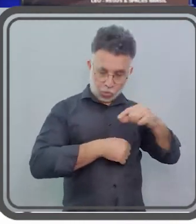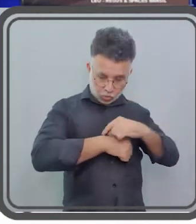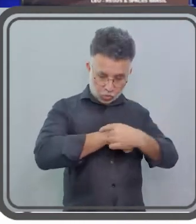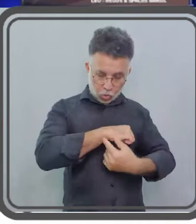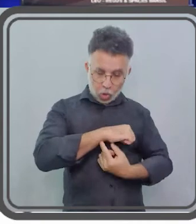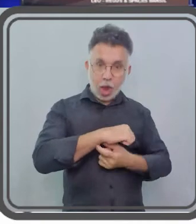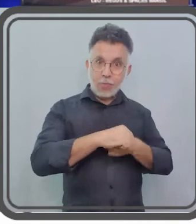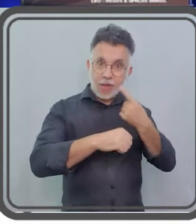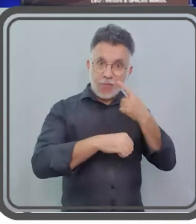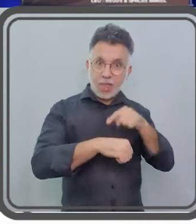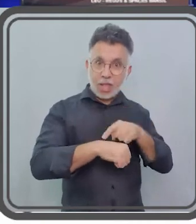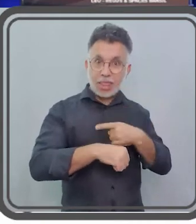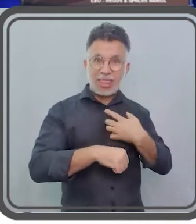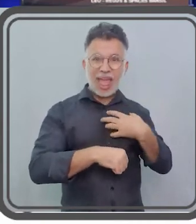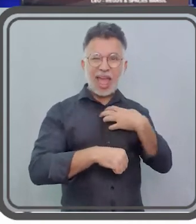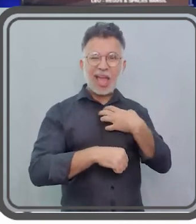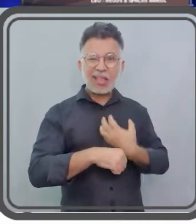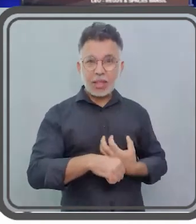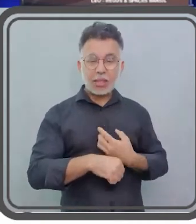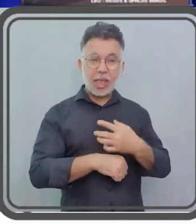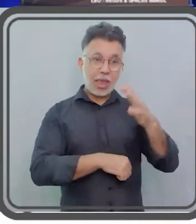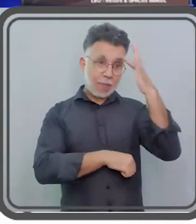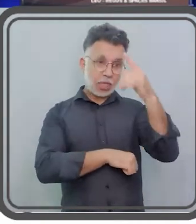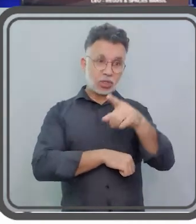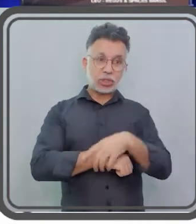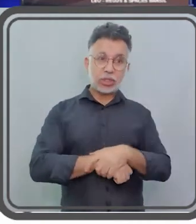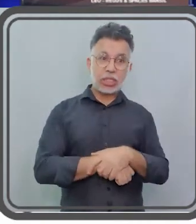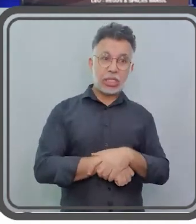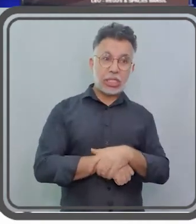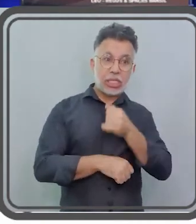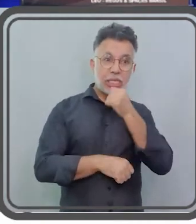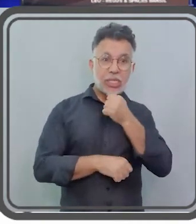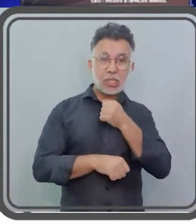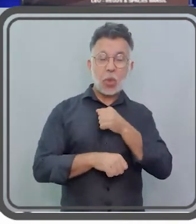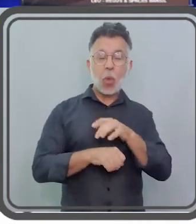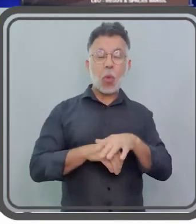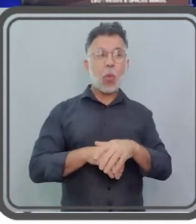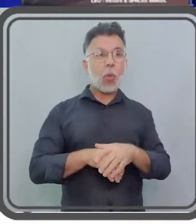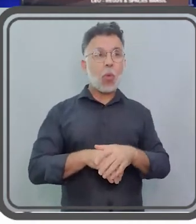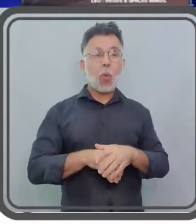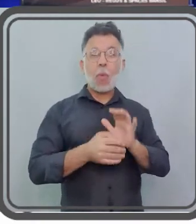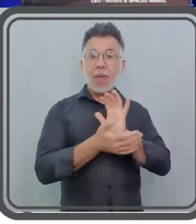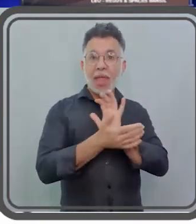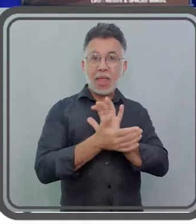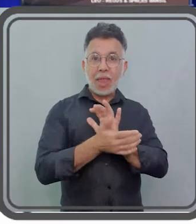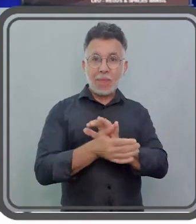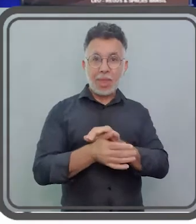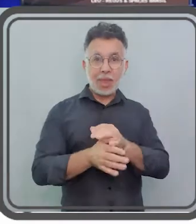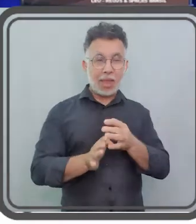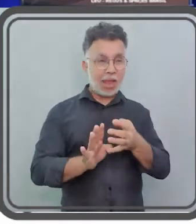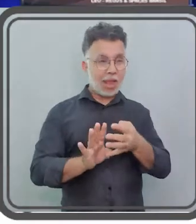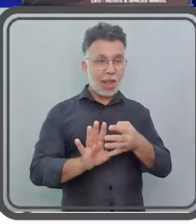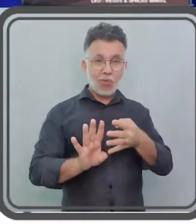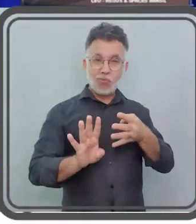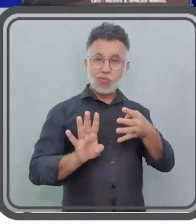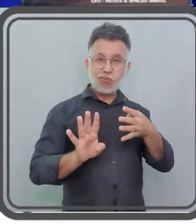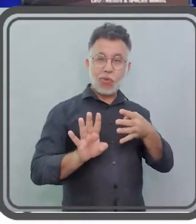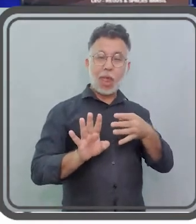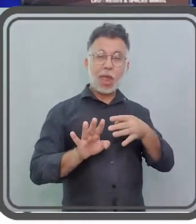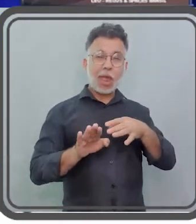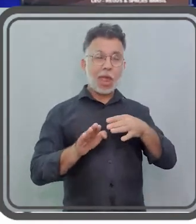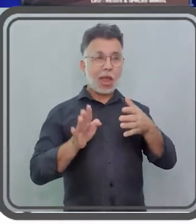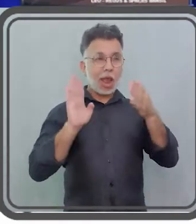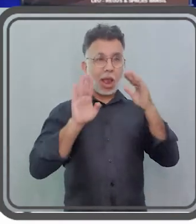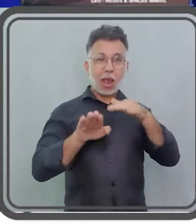fadiga. Imagina isso numa frota de caminhões, uma equipe que gerencia maquinaria pesada, com risco